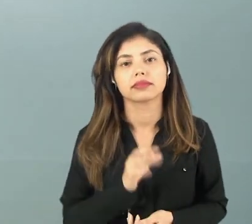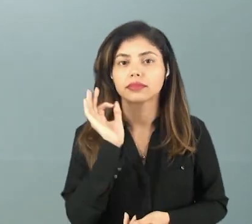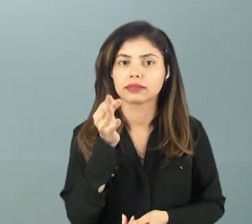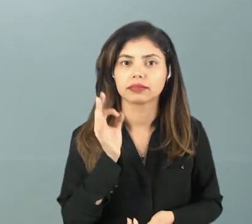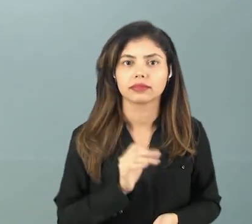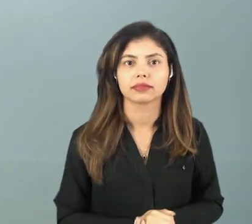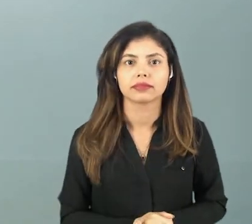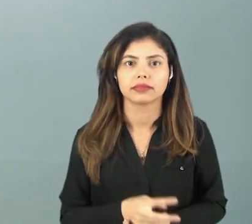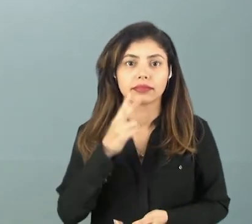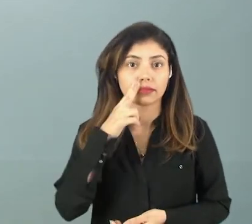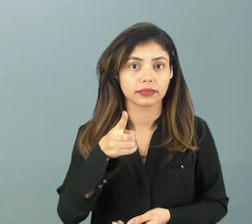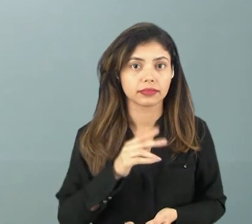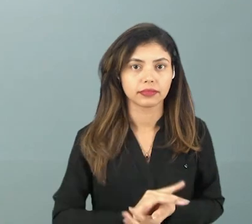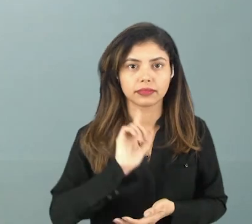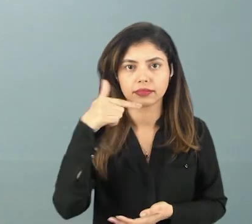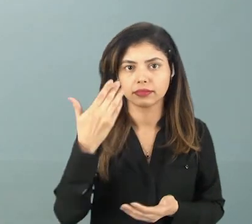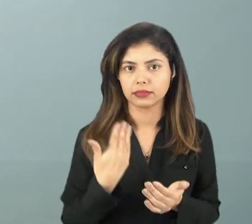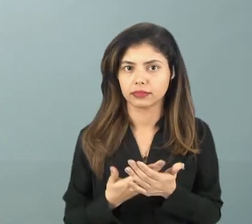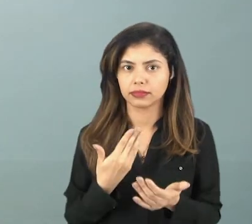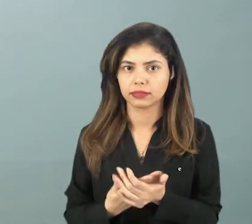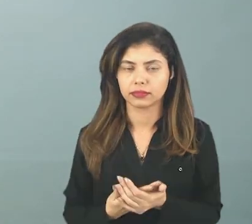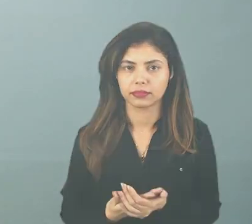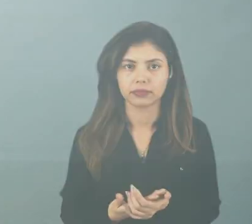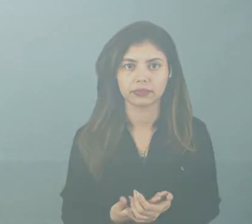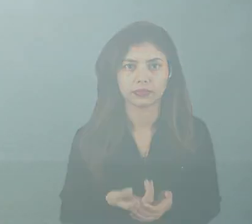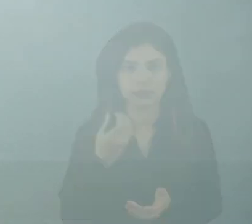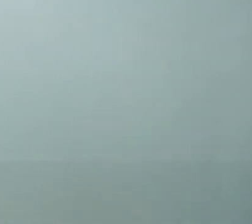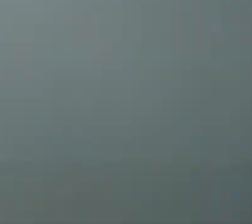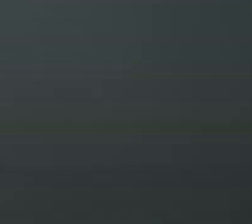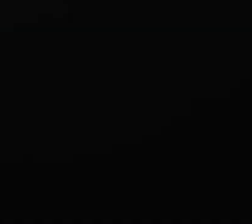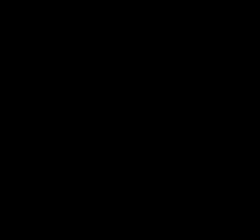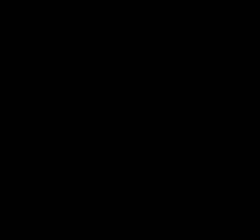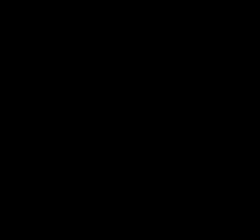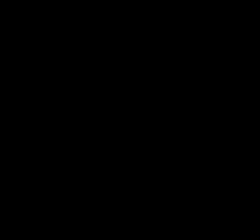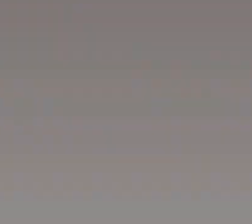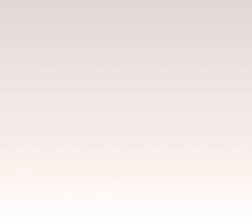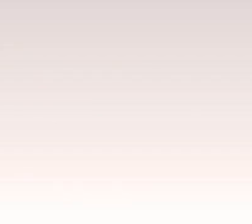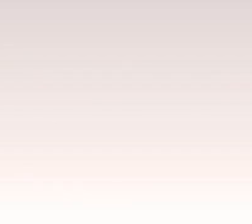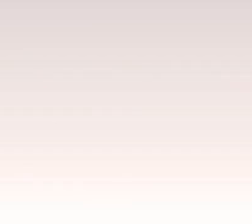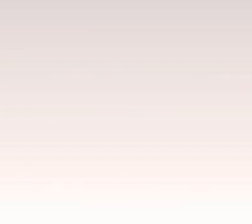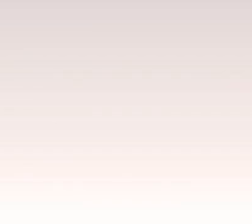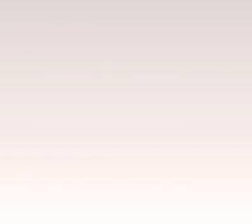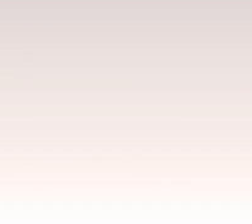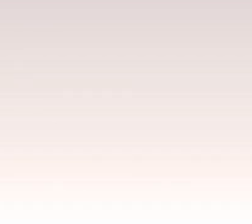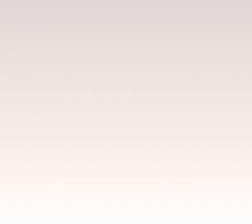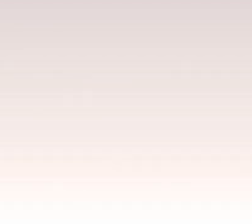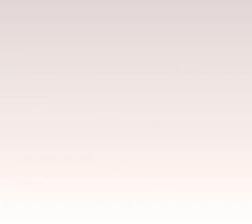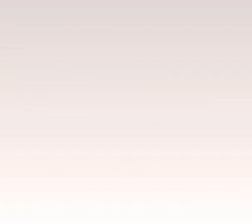certinho? Te vejo em uma outra oportunidade. Fica com Deus!